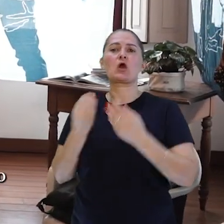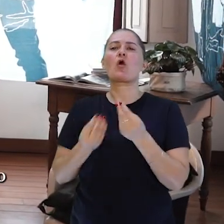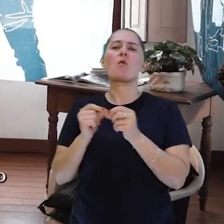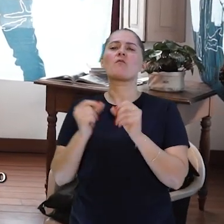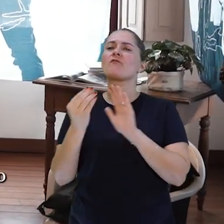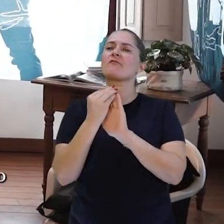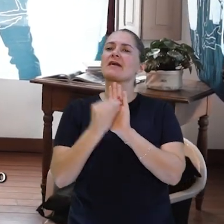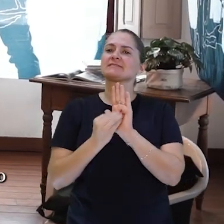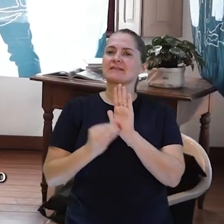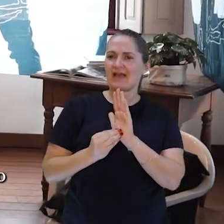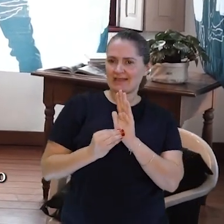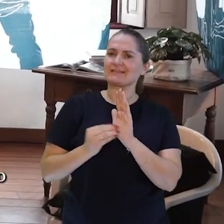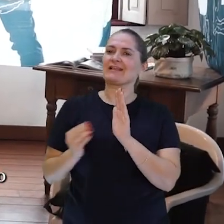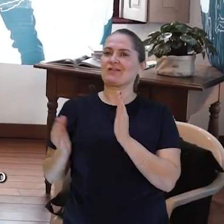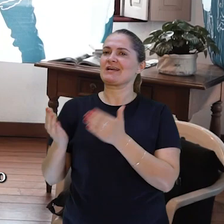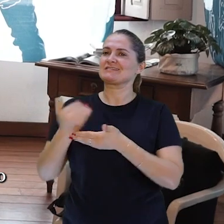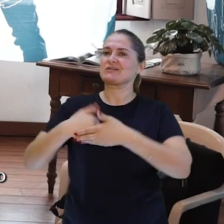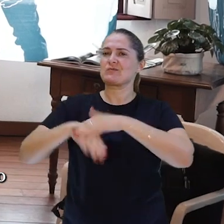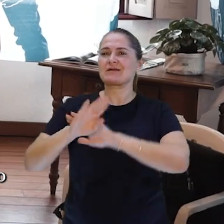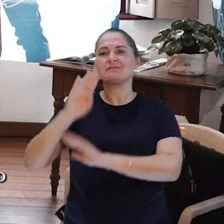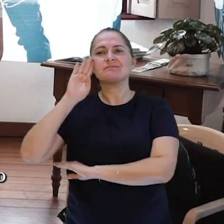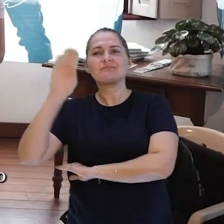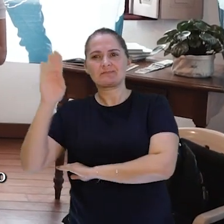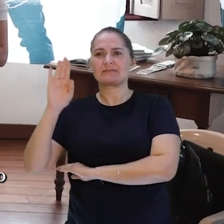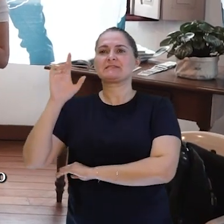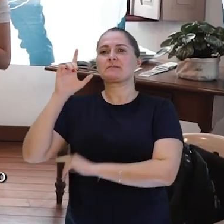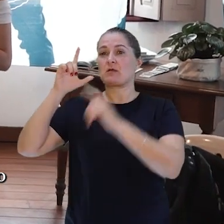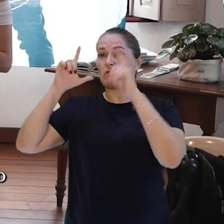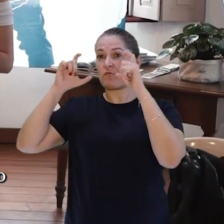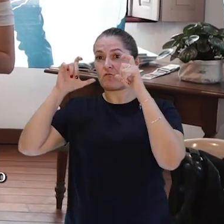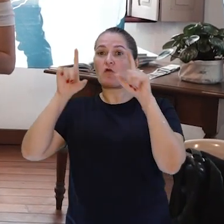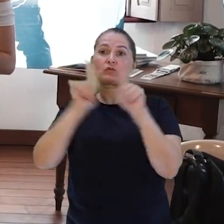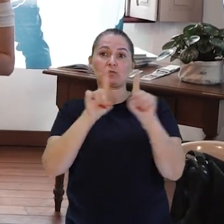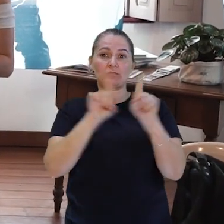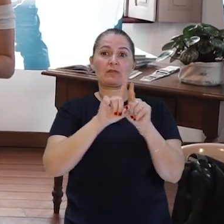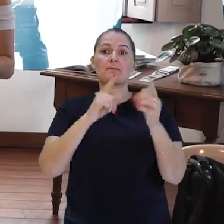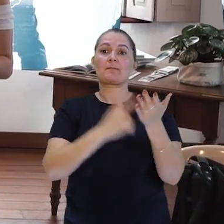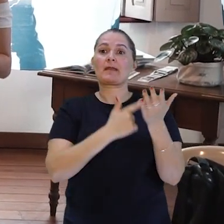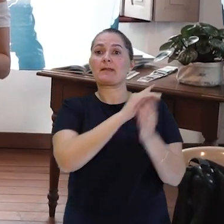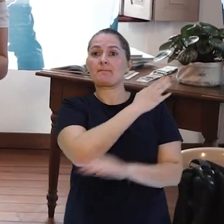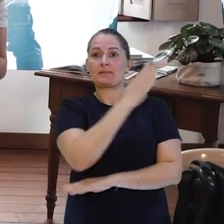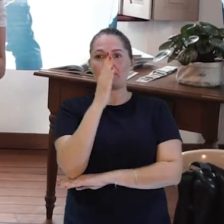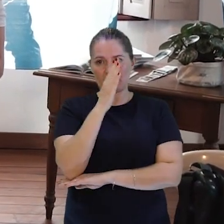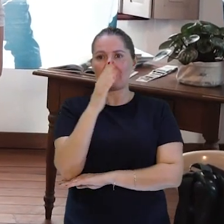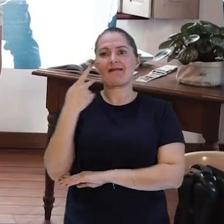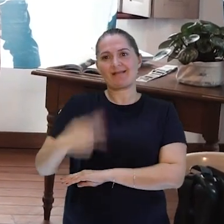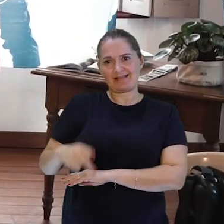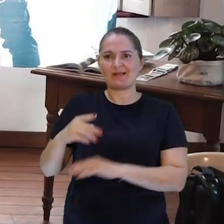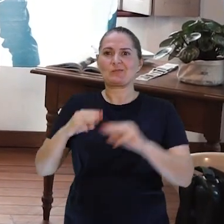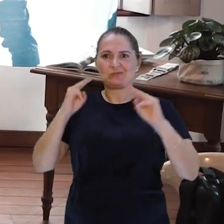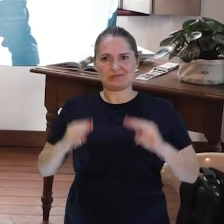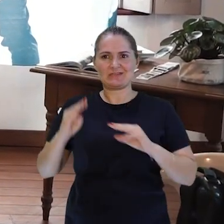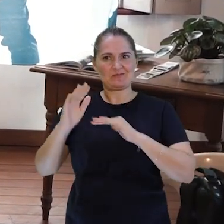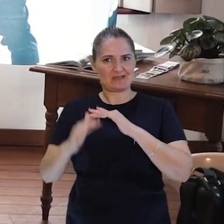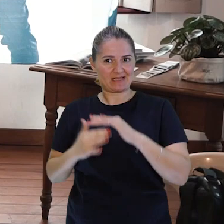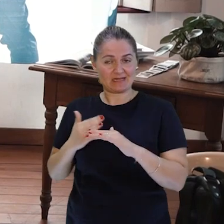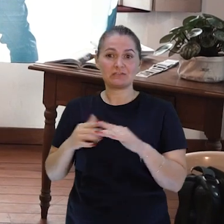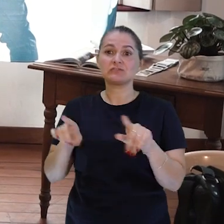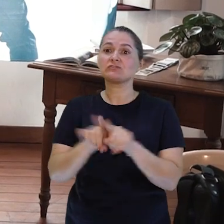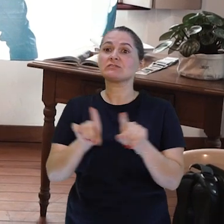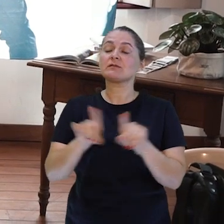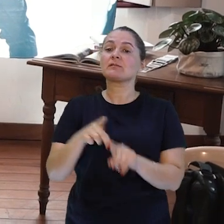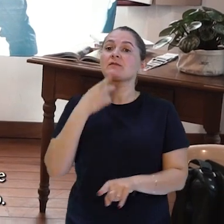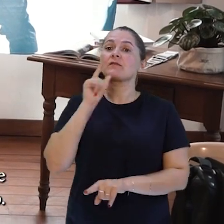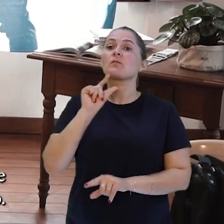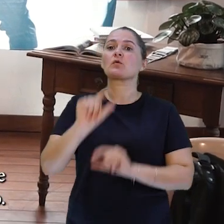como se deu esse processo de catalogação desses acervos, que são principalmente o acervo fotográfico e o acervo bibliográfico do Museu do